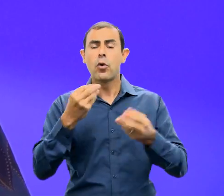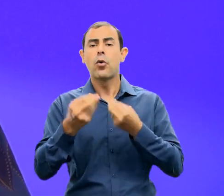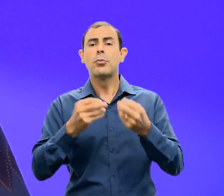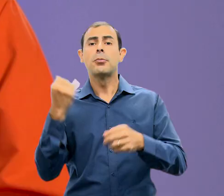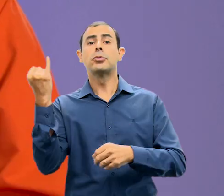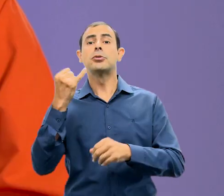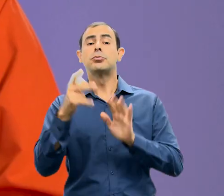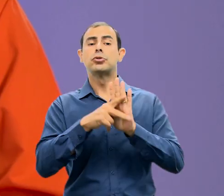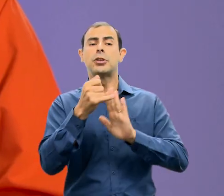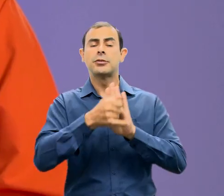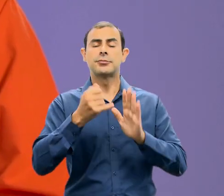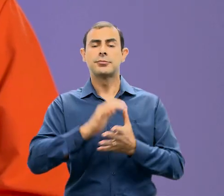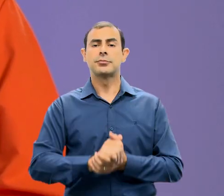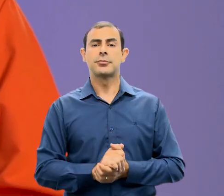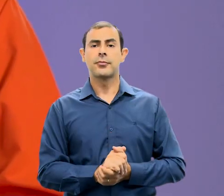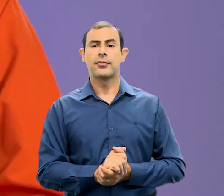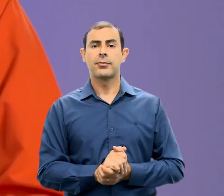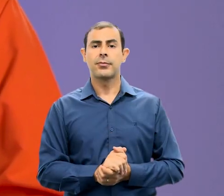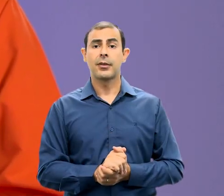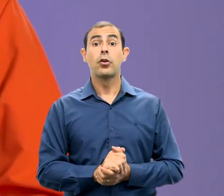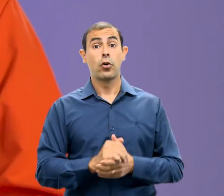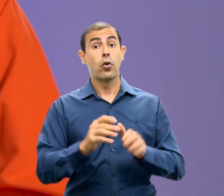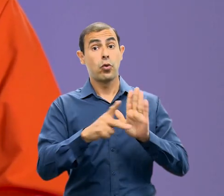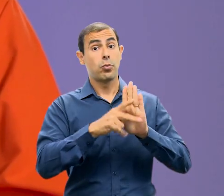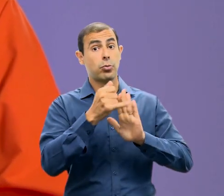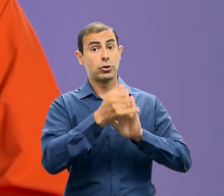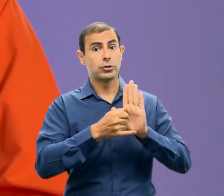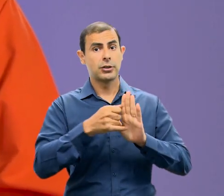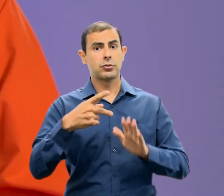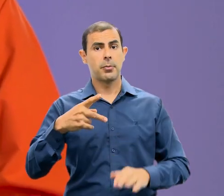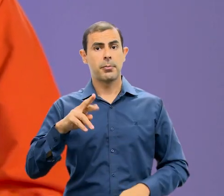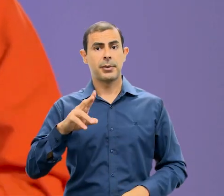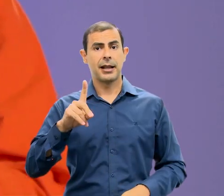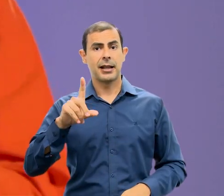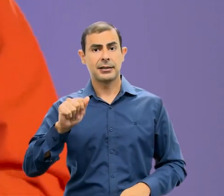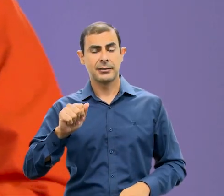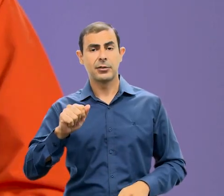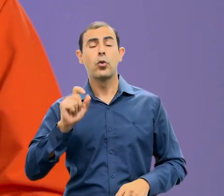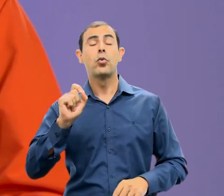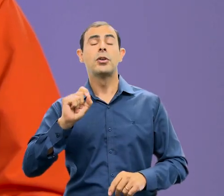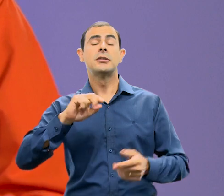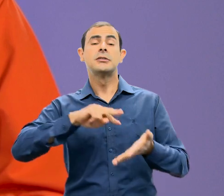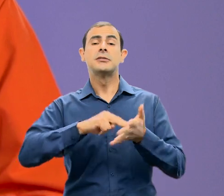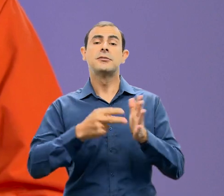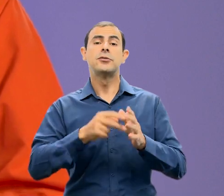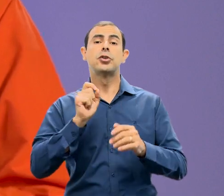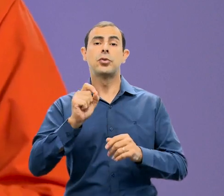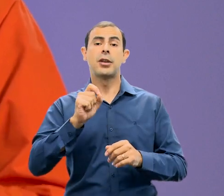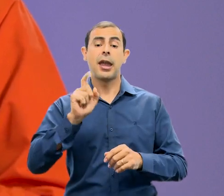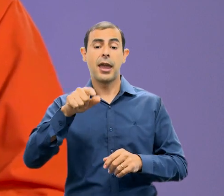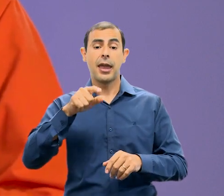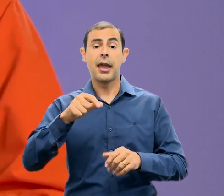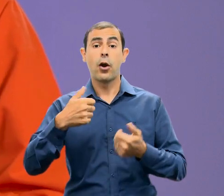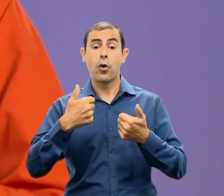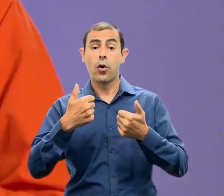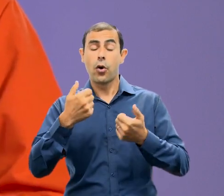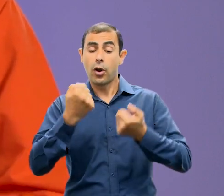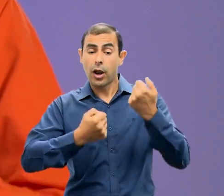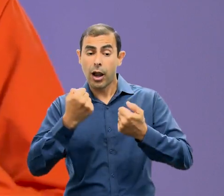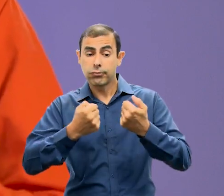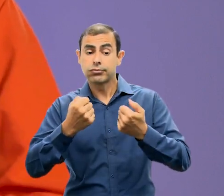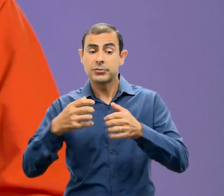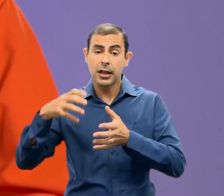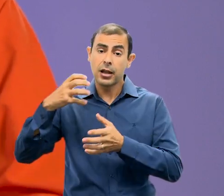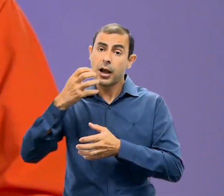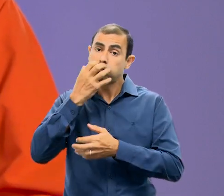aqui para a nossa cidade? O projeto Prada, na verdade, foi um projeto de lei que exige que o transporte de animais seja feito em veículos condicionados,